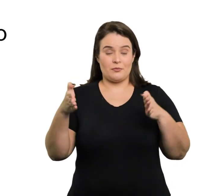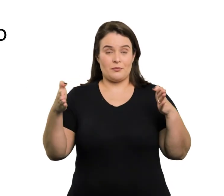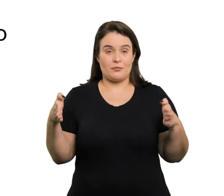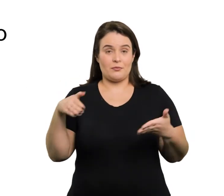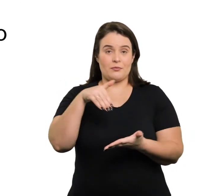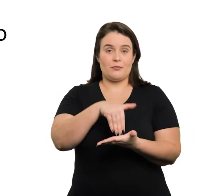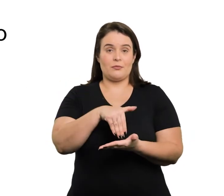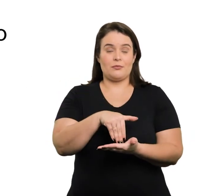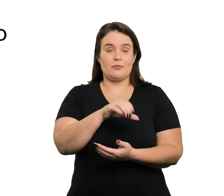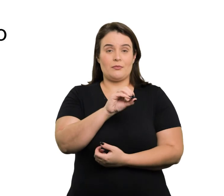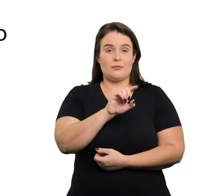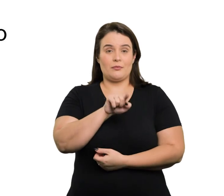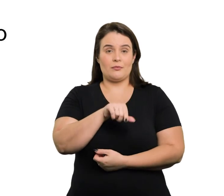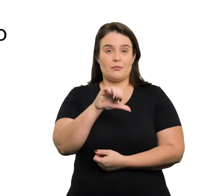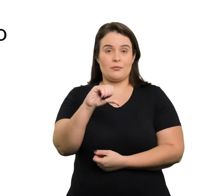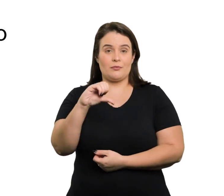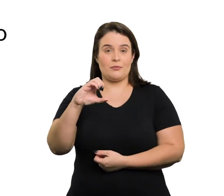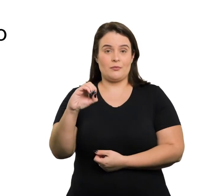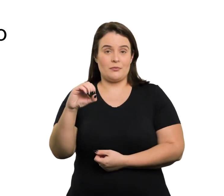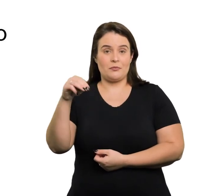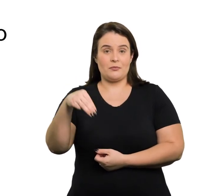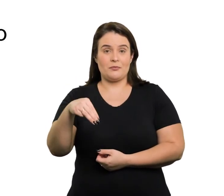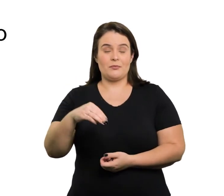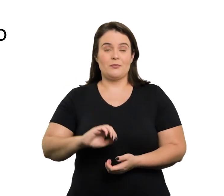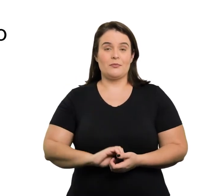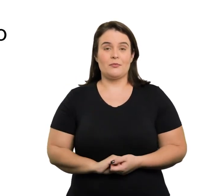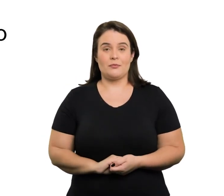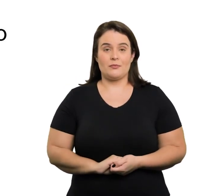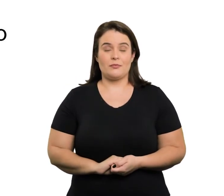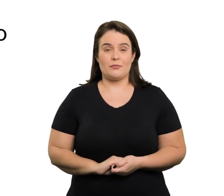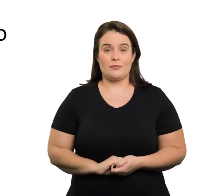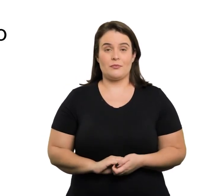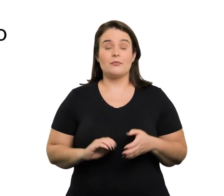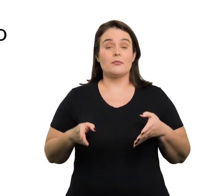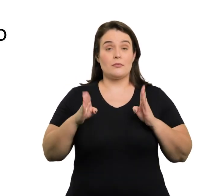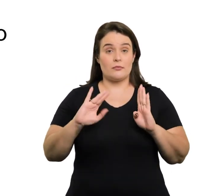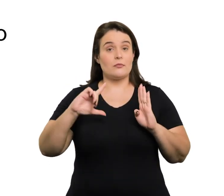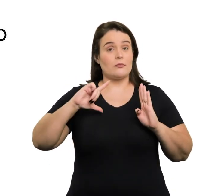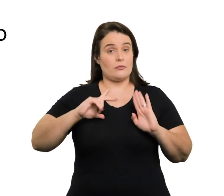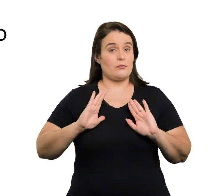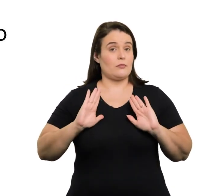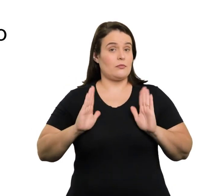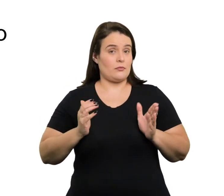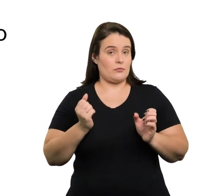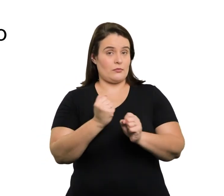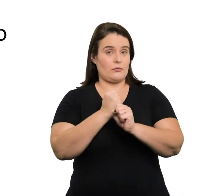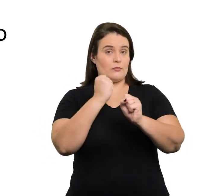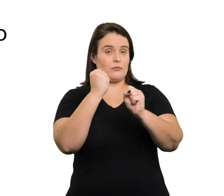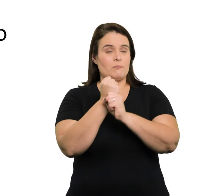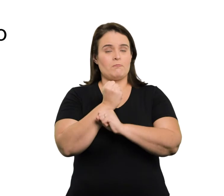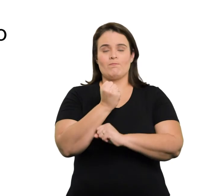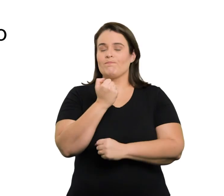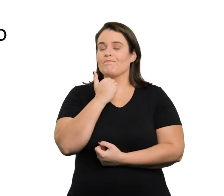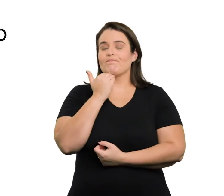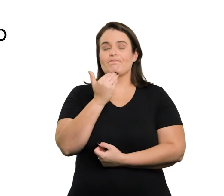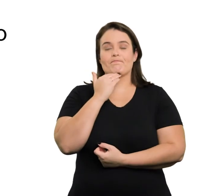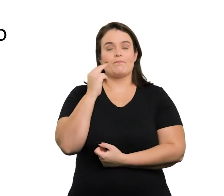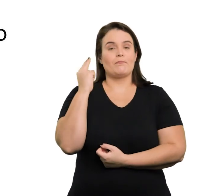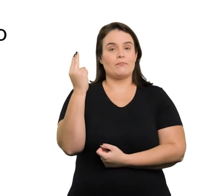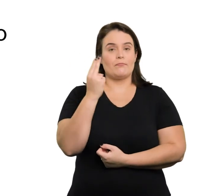Rampas com largura mínima de 0,90 metro. Em edificações existentes, quando